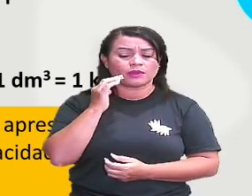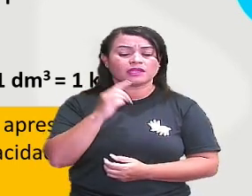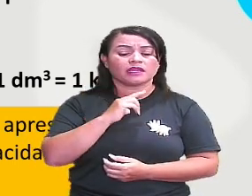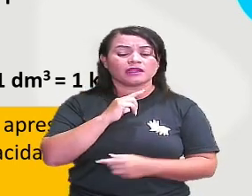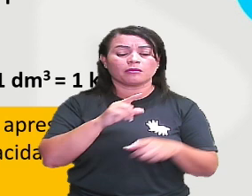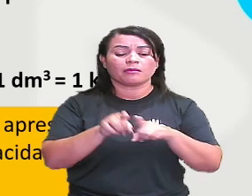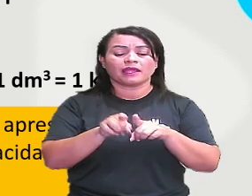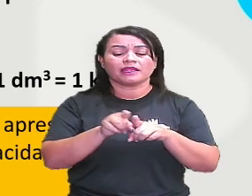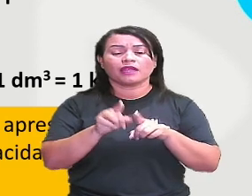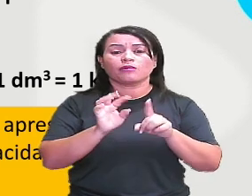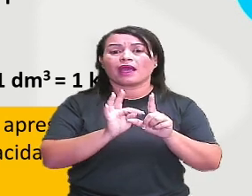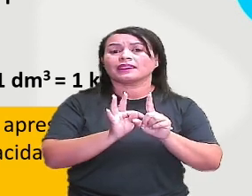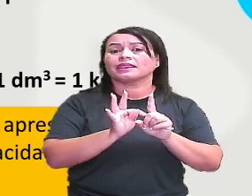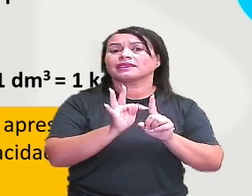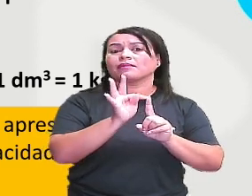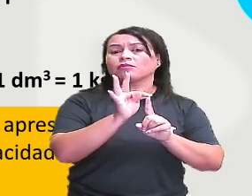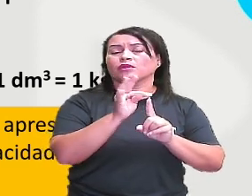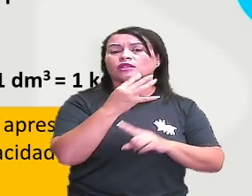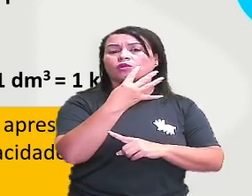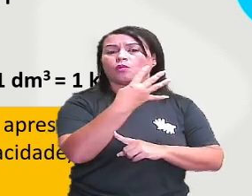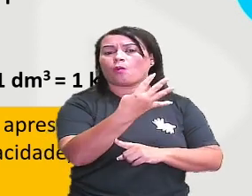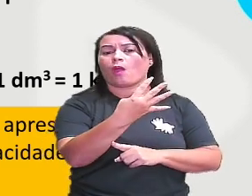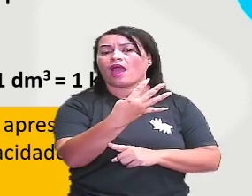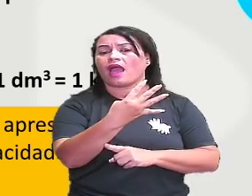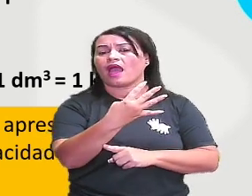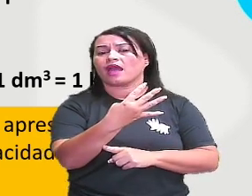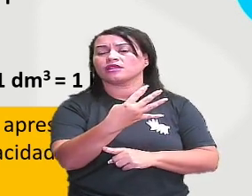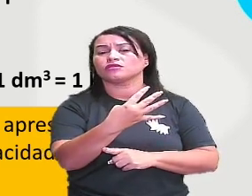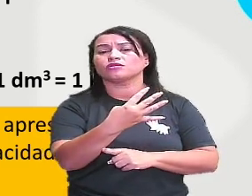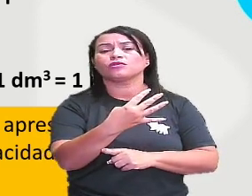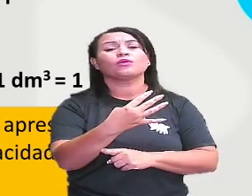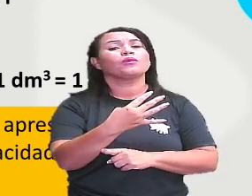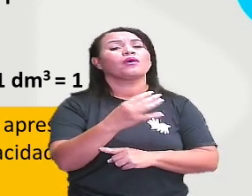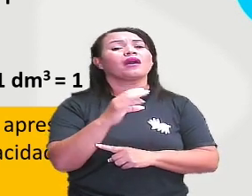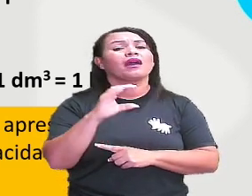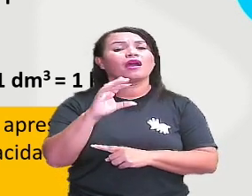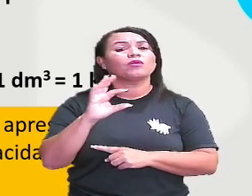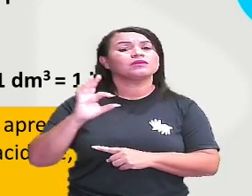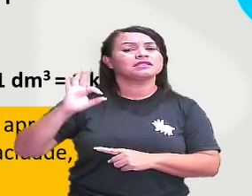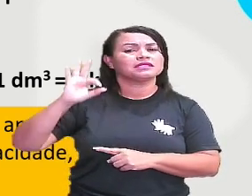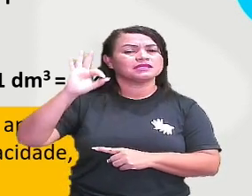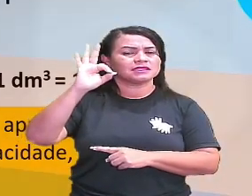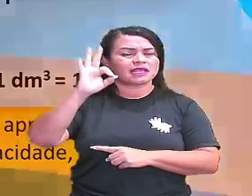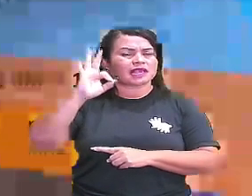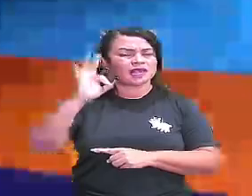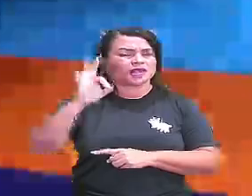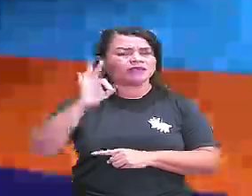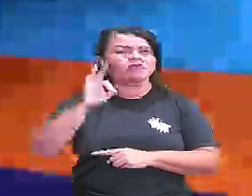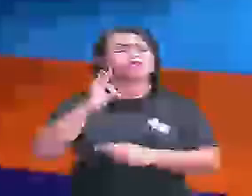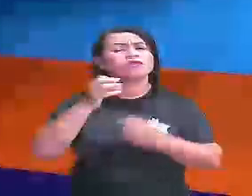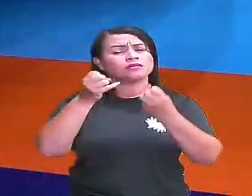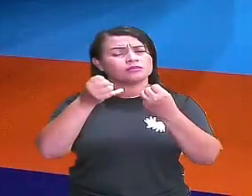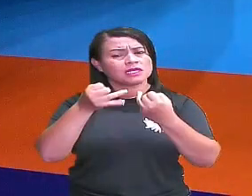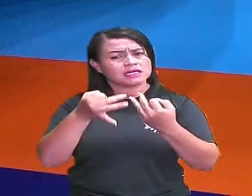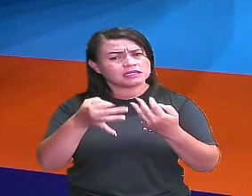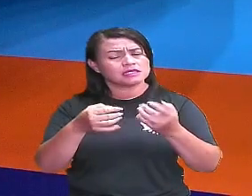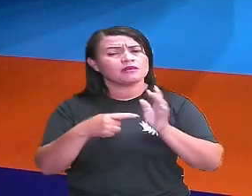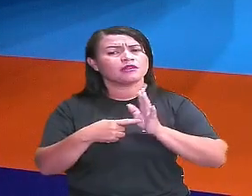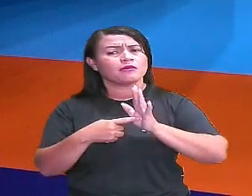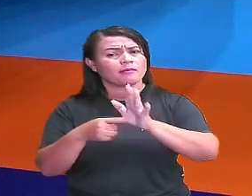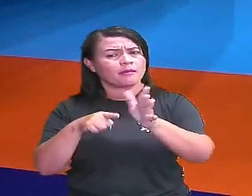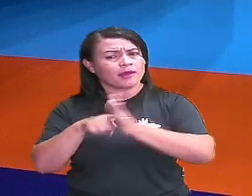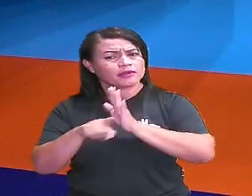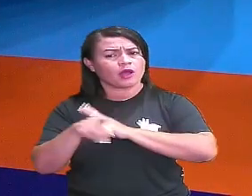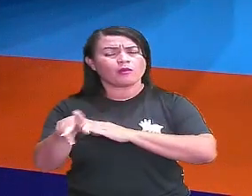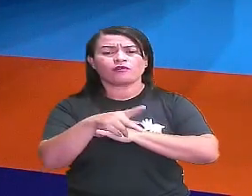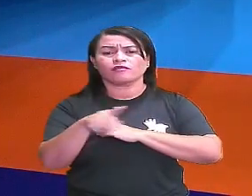dentro dessa temperatura de 4 graus Celsius. Amplia isso com o teu professor de ciências que é muito importante que vocês conheçam isso aí.